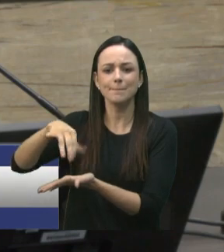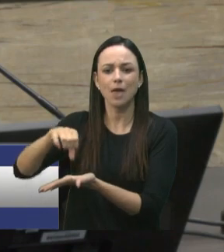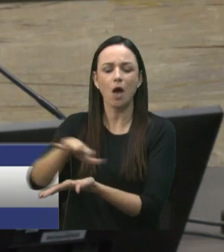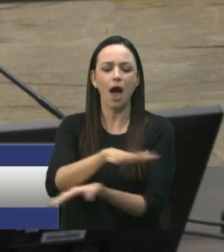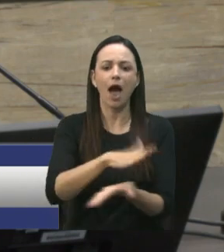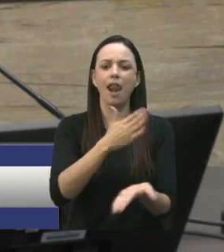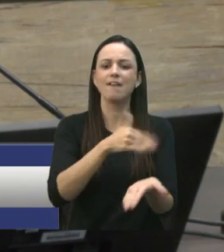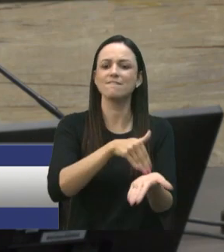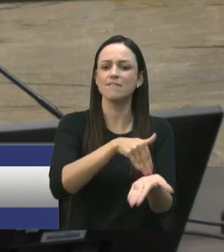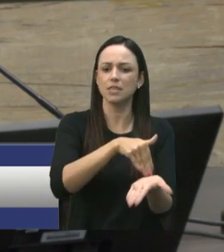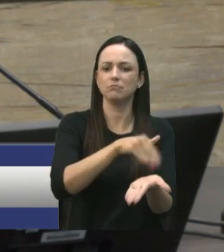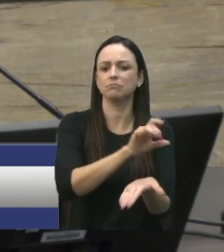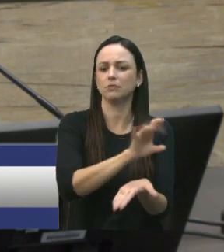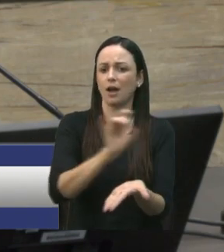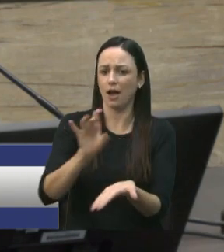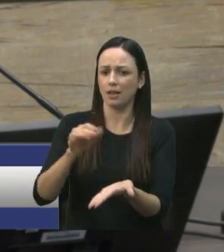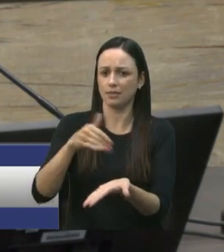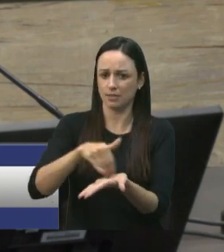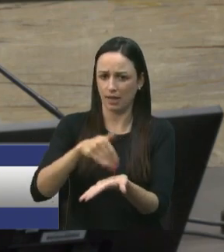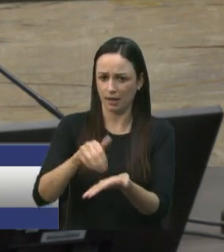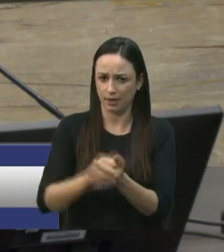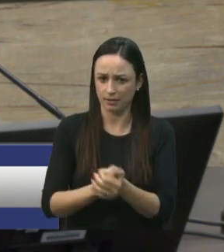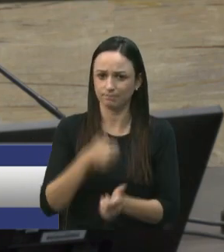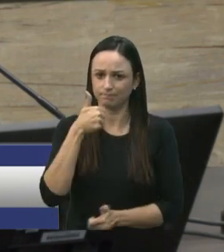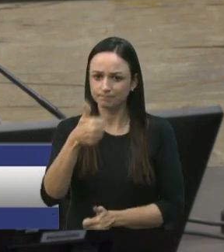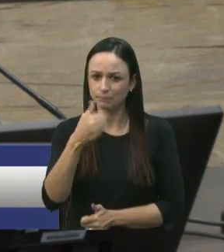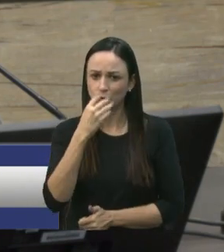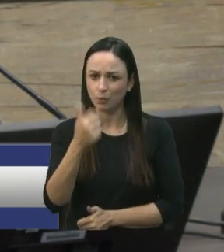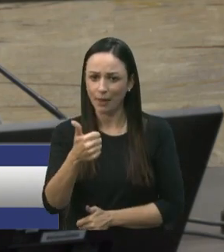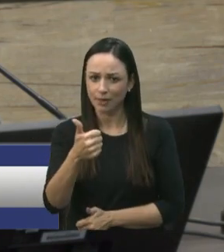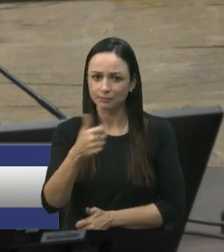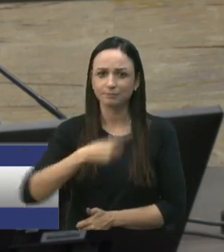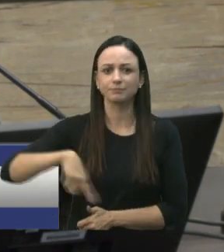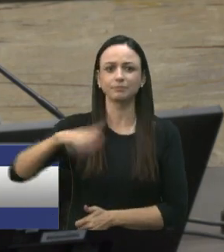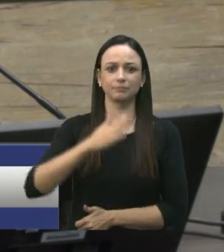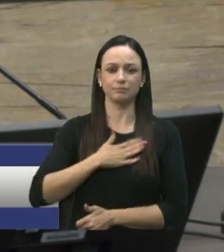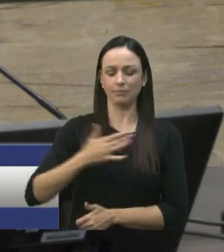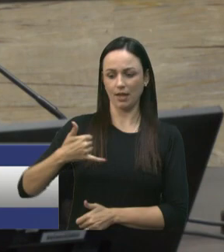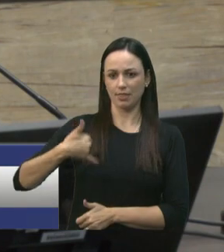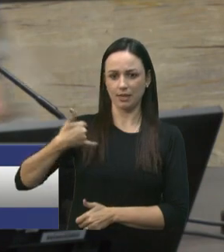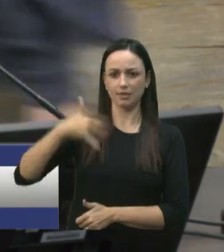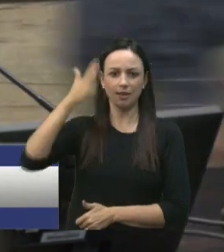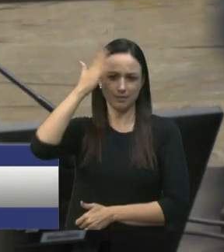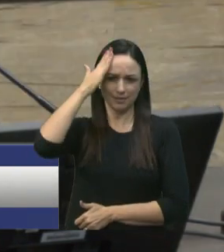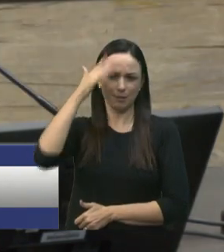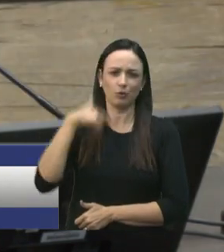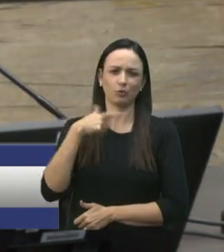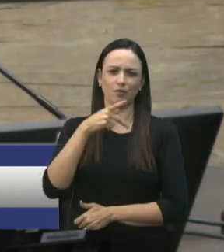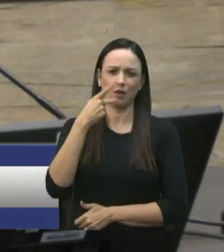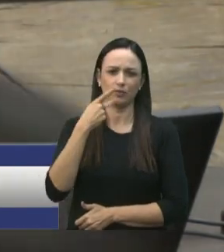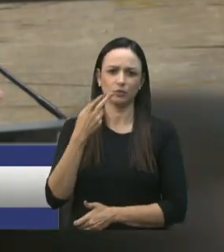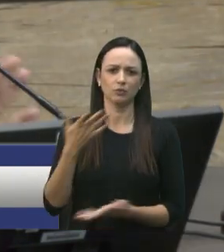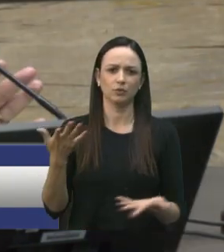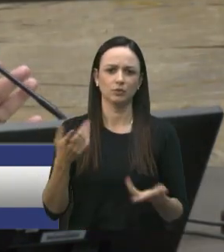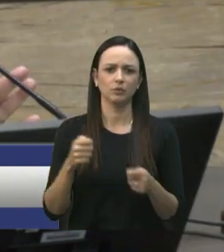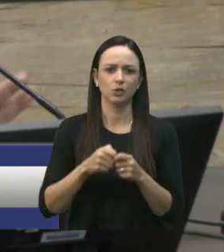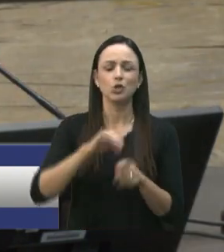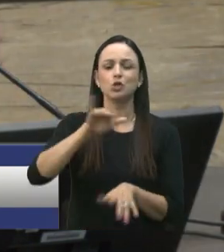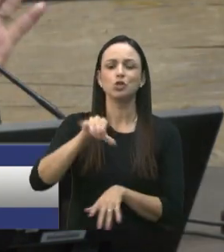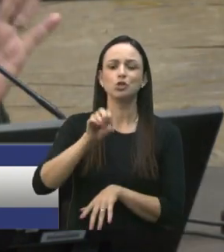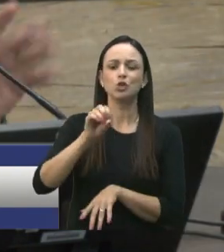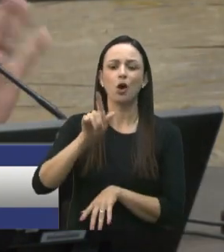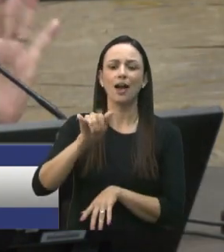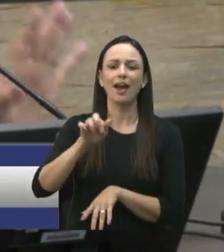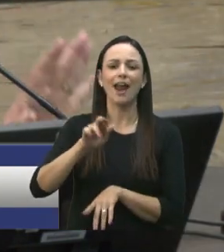cada secretaria. Tudo bem, gente? Então, nós faremos aí, quem é da minha idade vai saber o que eu estou falando, nós vamos fazer um jogral aqui. Para